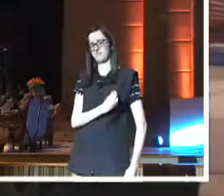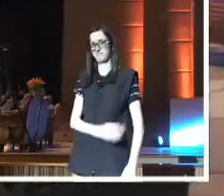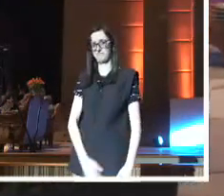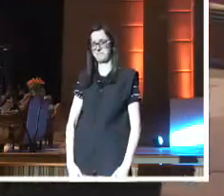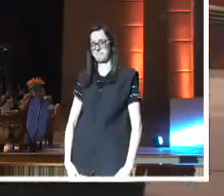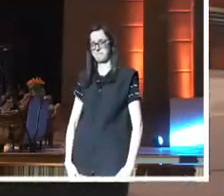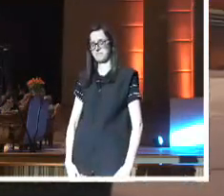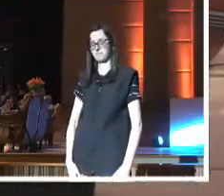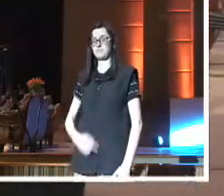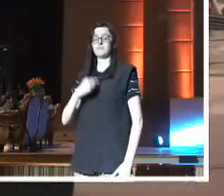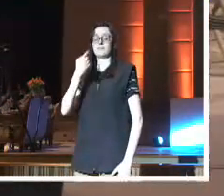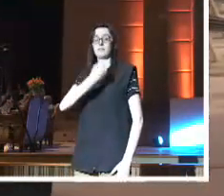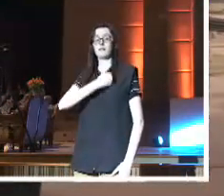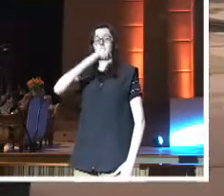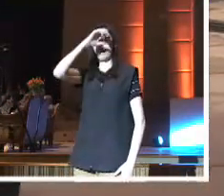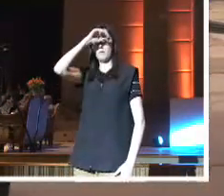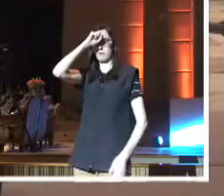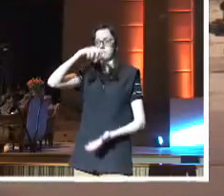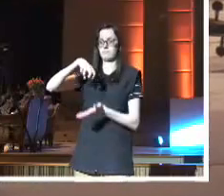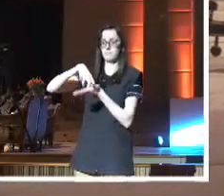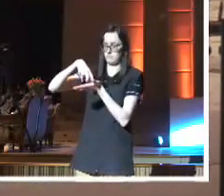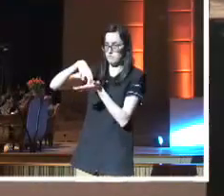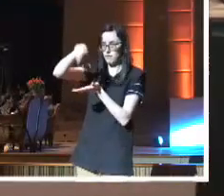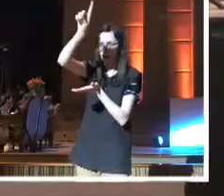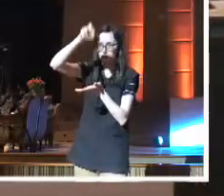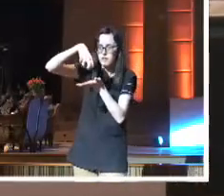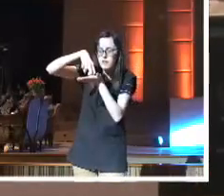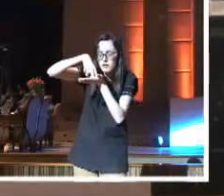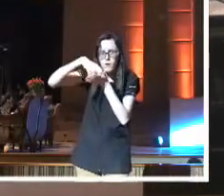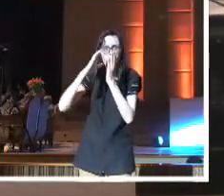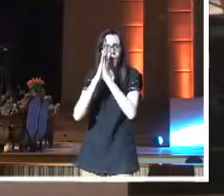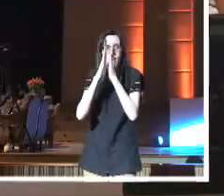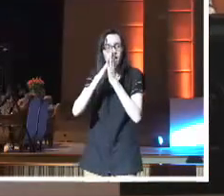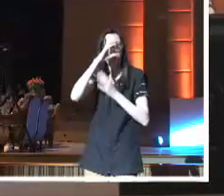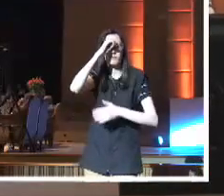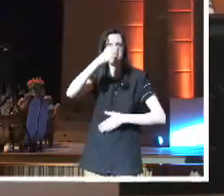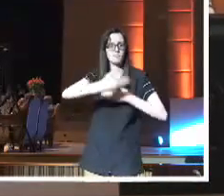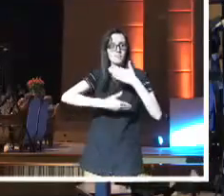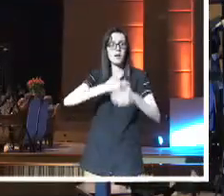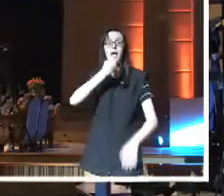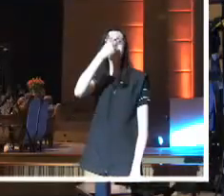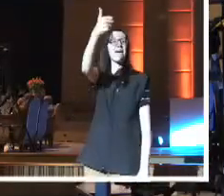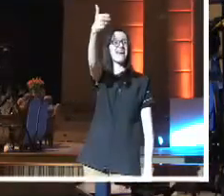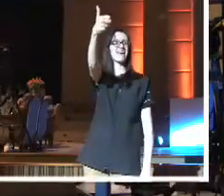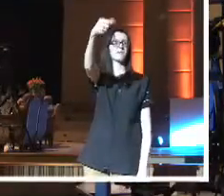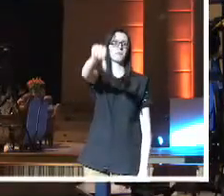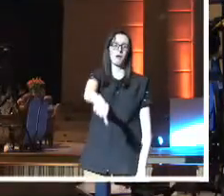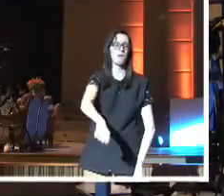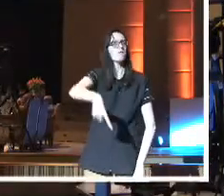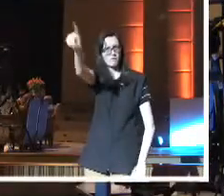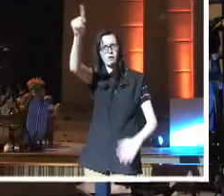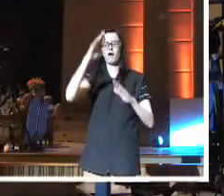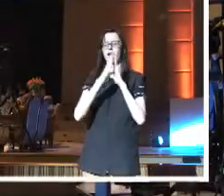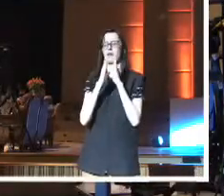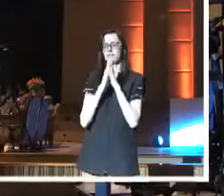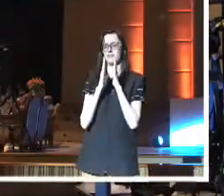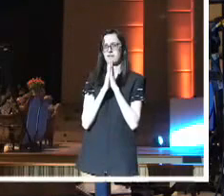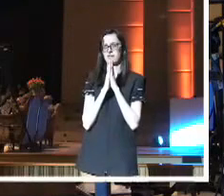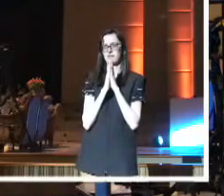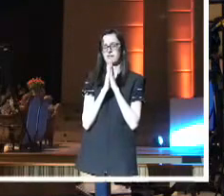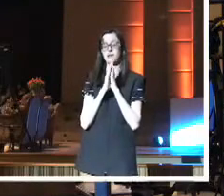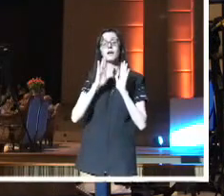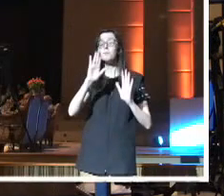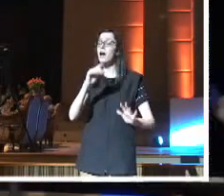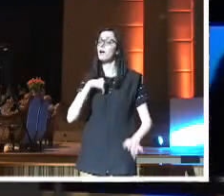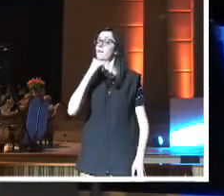A gente vai aprendendo a dobrar o joelho, a orar, a buscar a face de Deus no dia bom e no dia ruim. E vou dizer